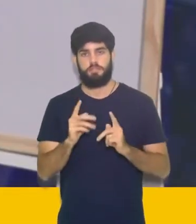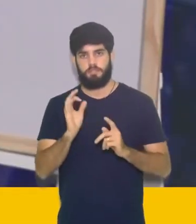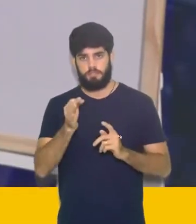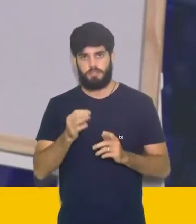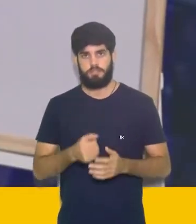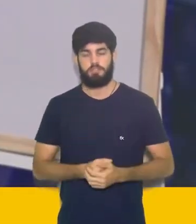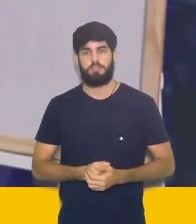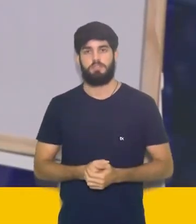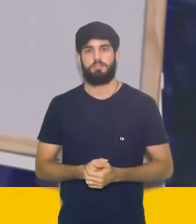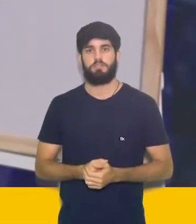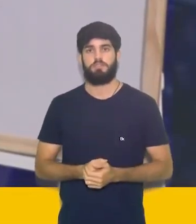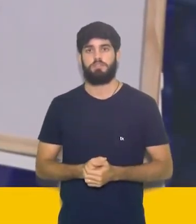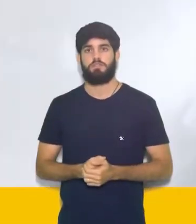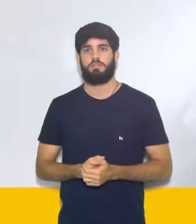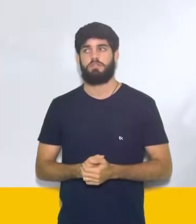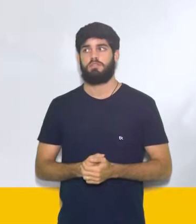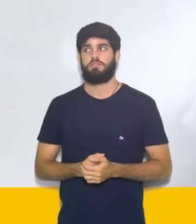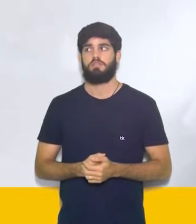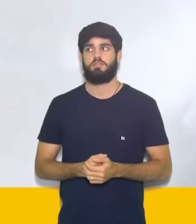certo?